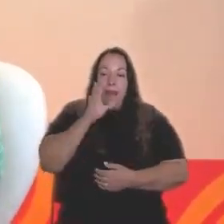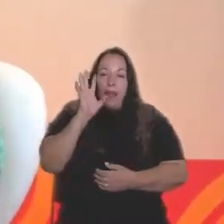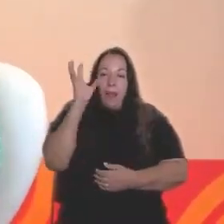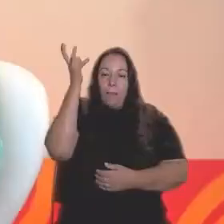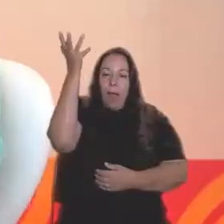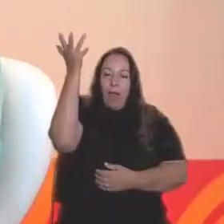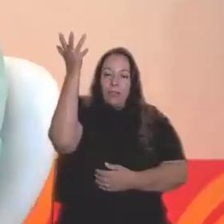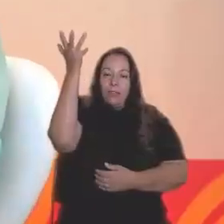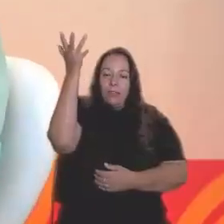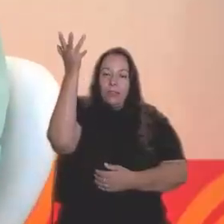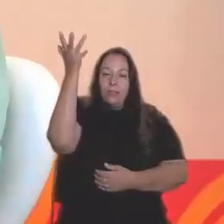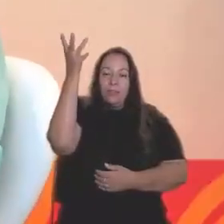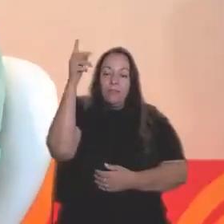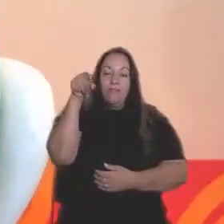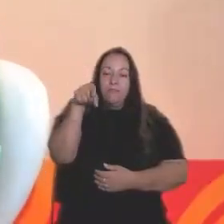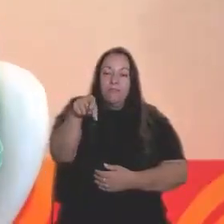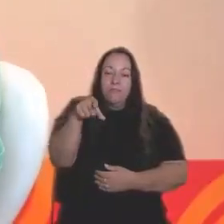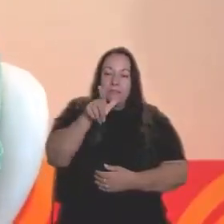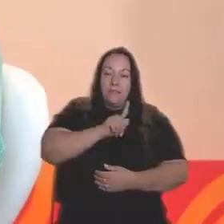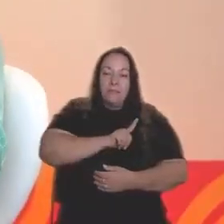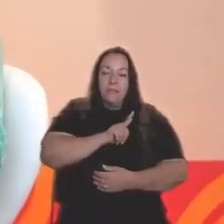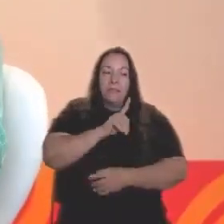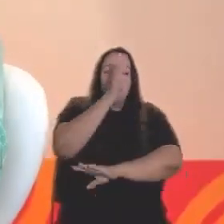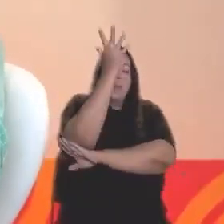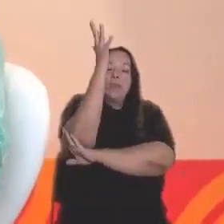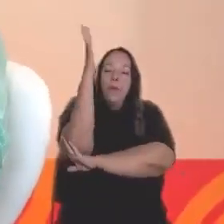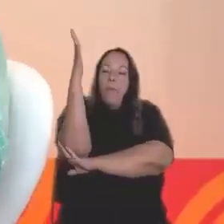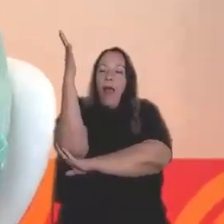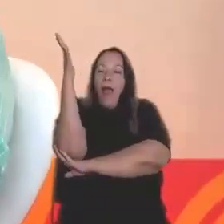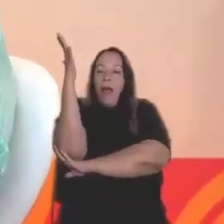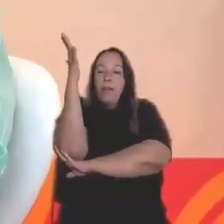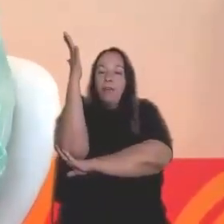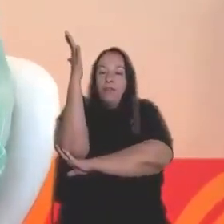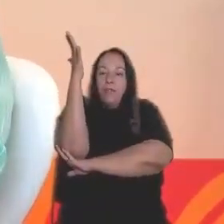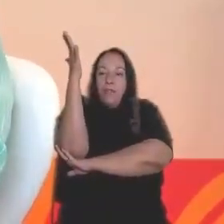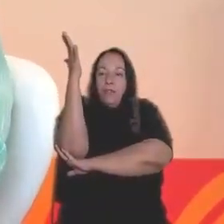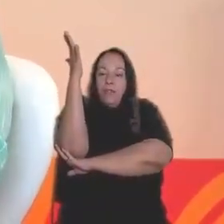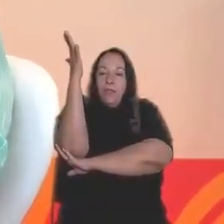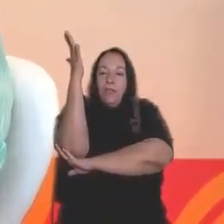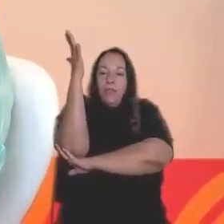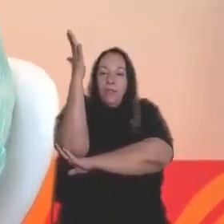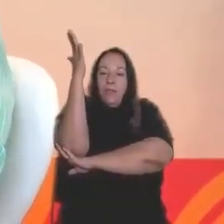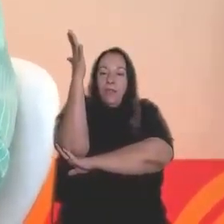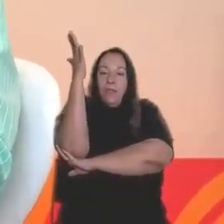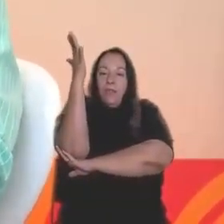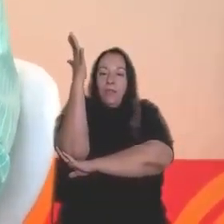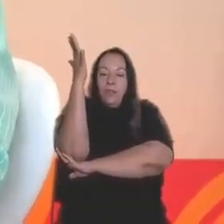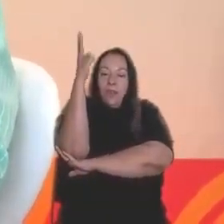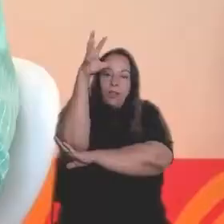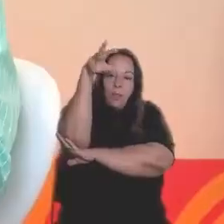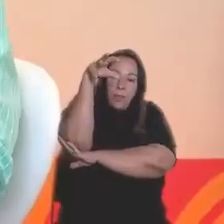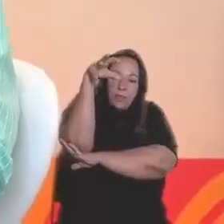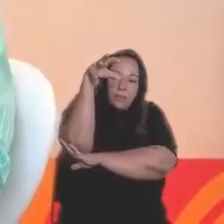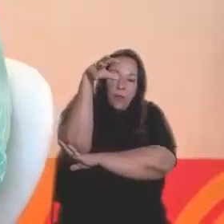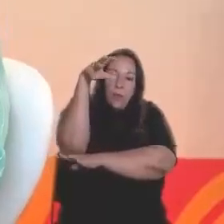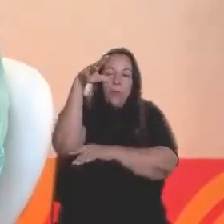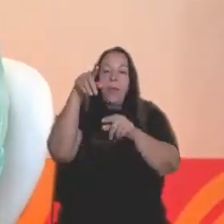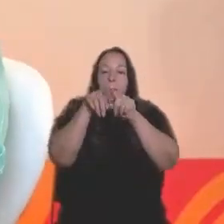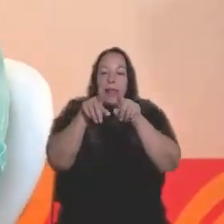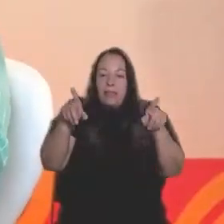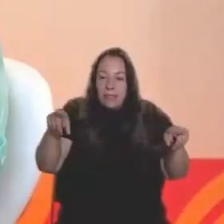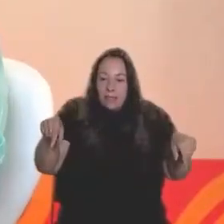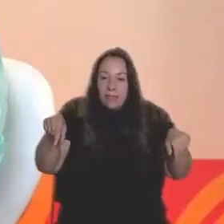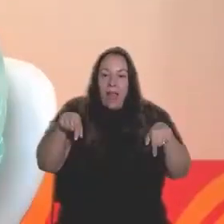quando você tem uma árvore no seu ambiente de trabalho, ali igual na fachada do CEMEI, que vai dar uma sombra, inclusive, para as salas